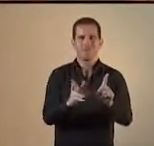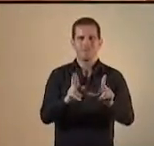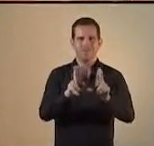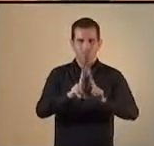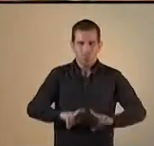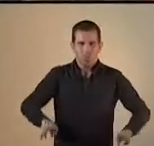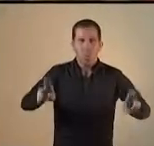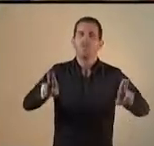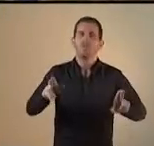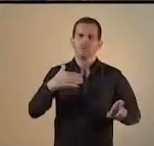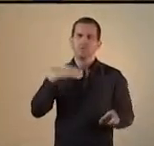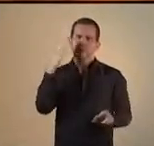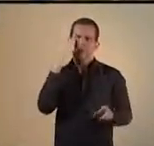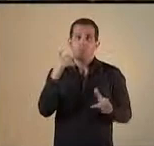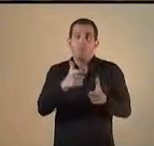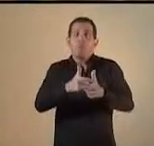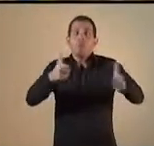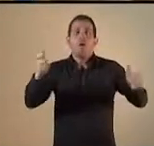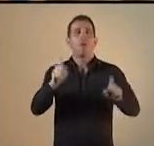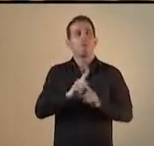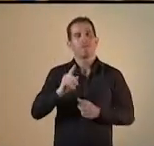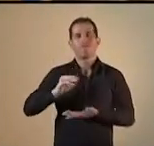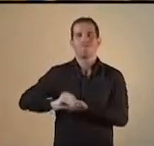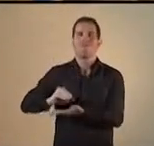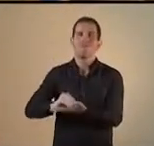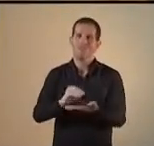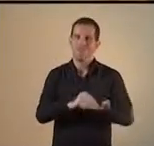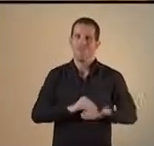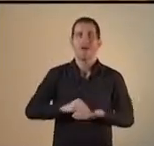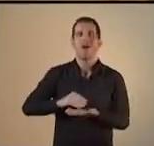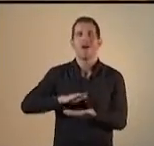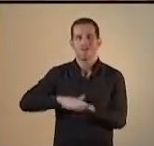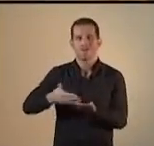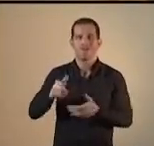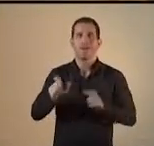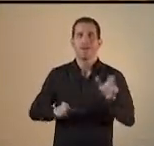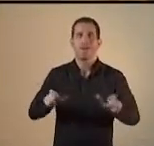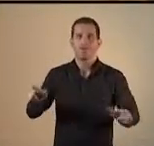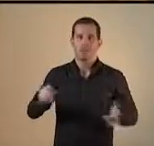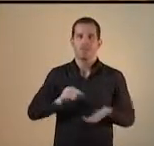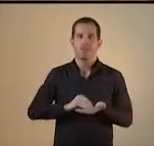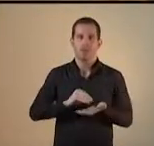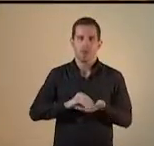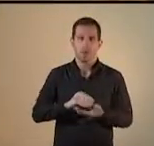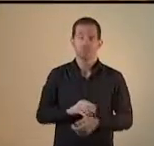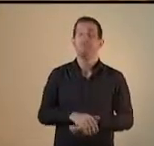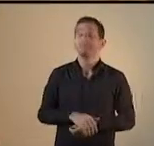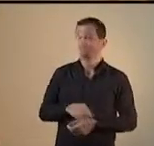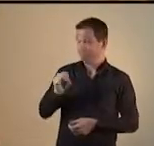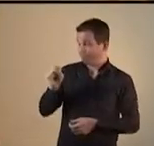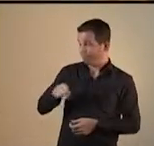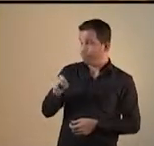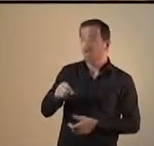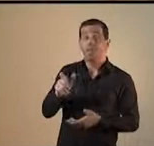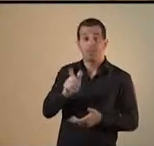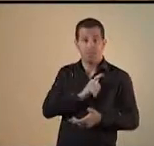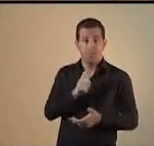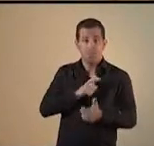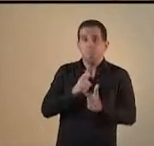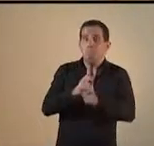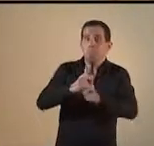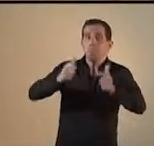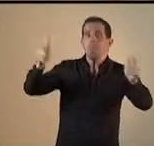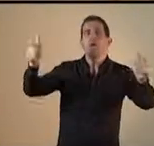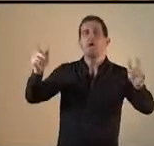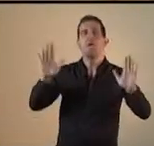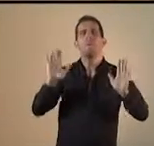apesar de fértil, ainda sofre com a falta de valorização. O mercado que está crescendo, mas ao mesmo tempo é um mercado de trabalho